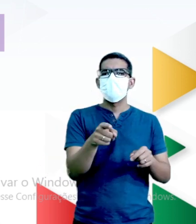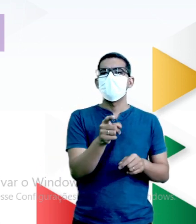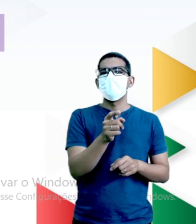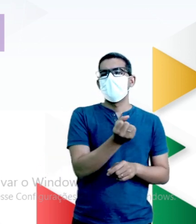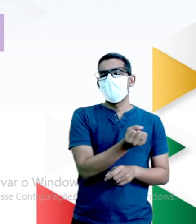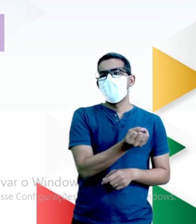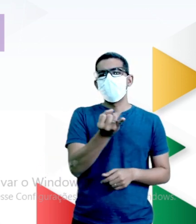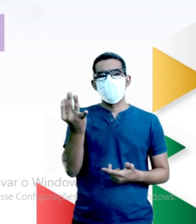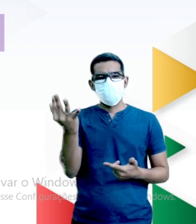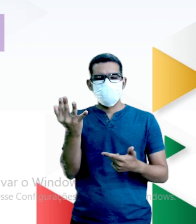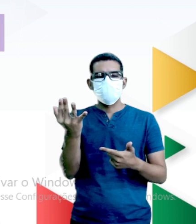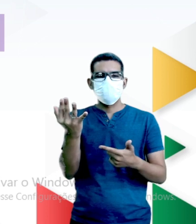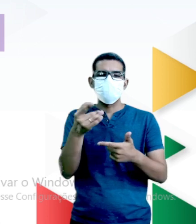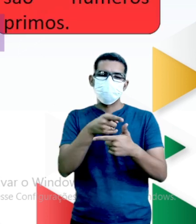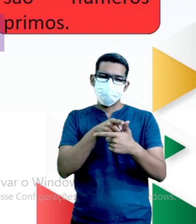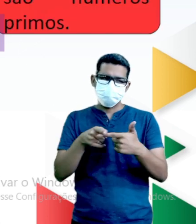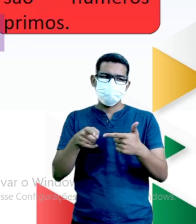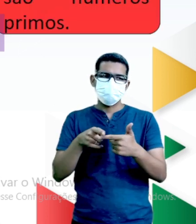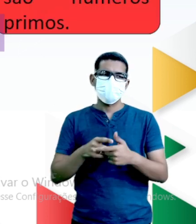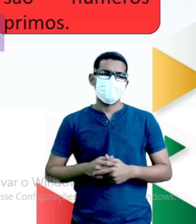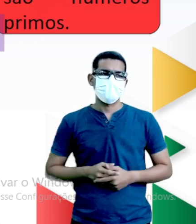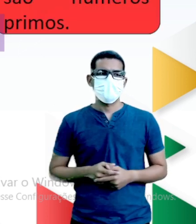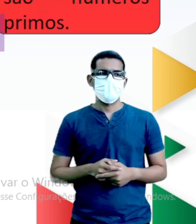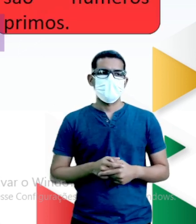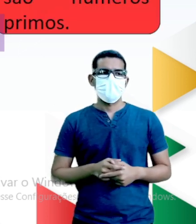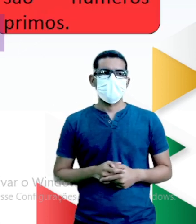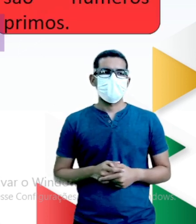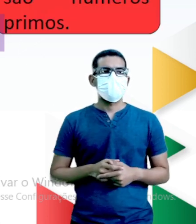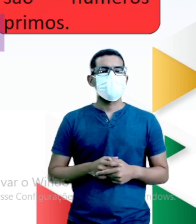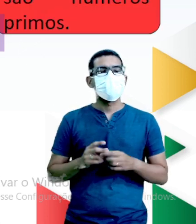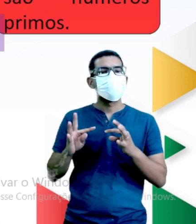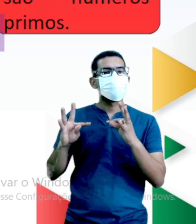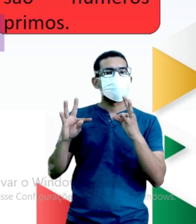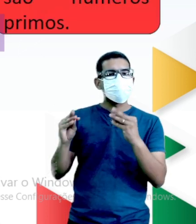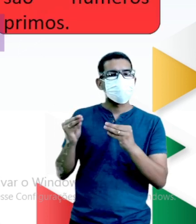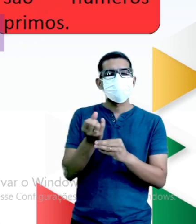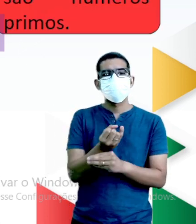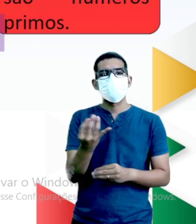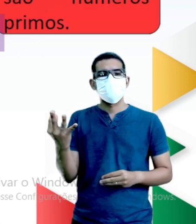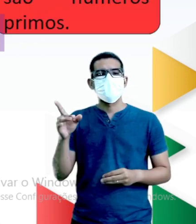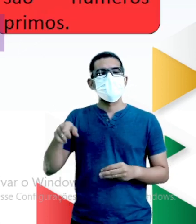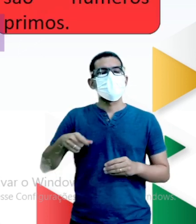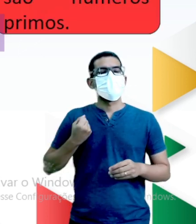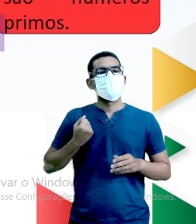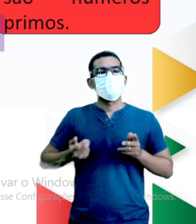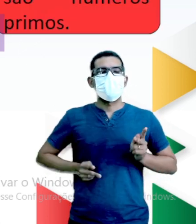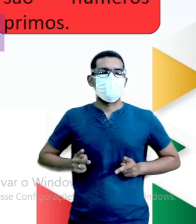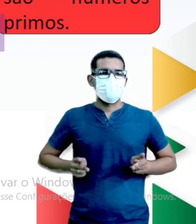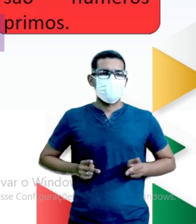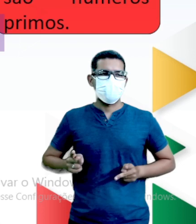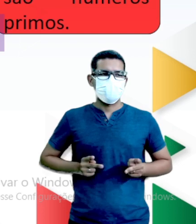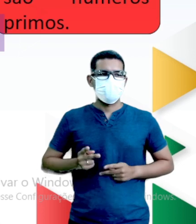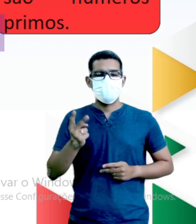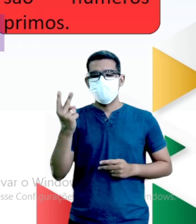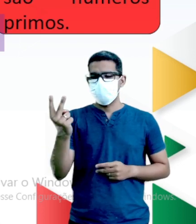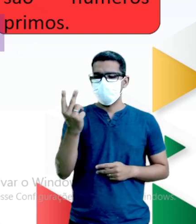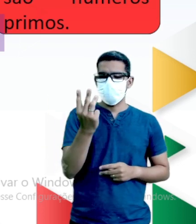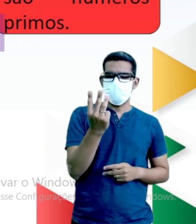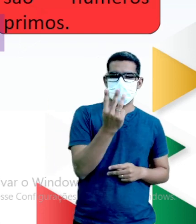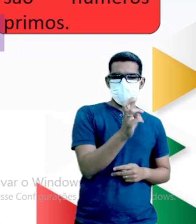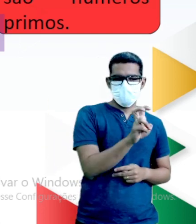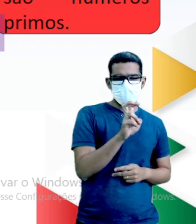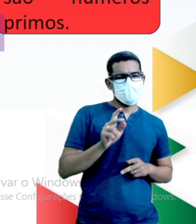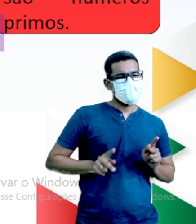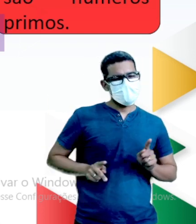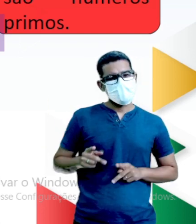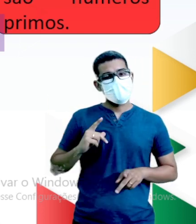múltiplos e divisores desse número, tá bom? Então, todos os fatores são números primos. Observa aí, ó, 2, 3 e 5, viu aí?